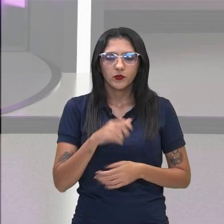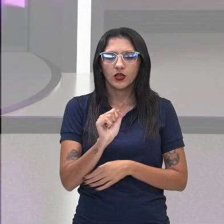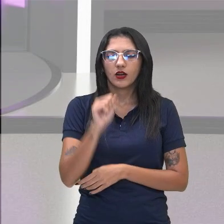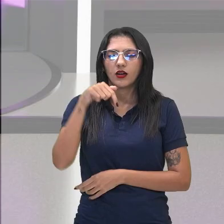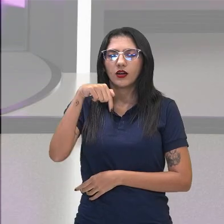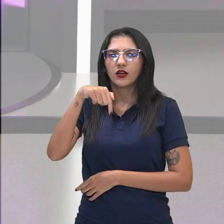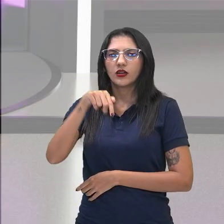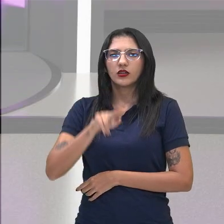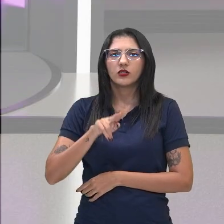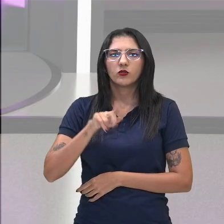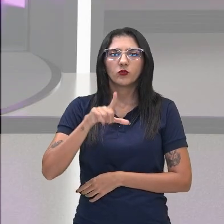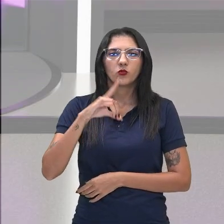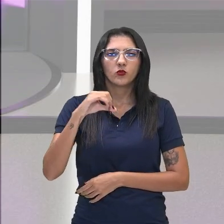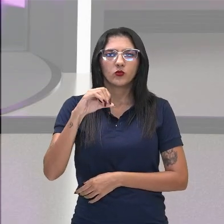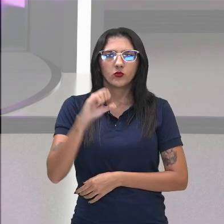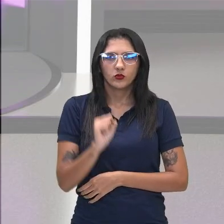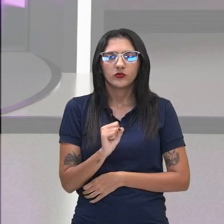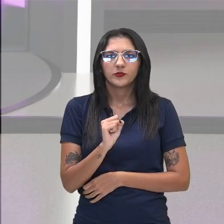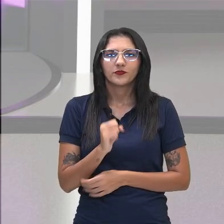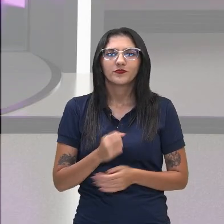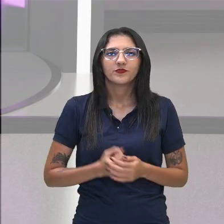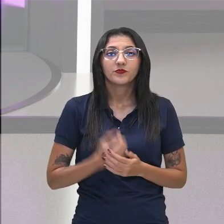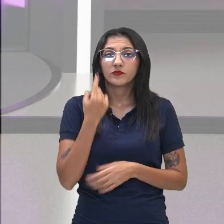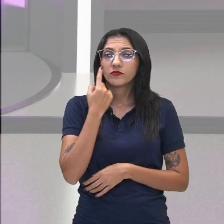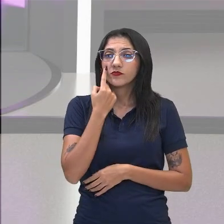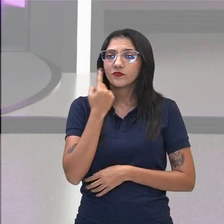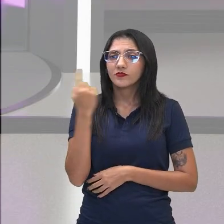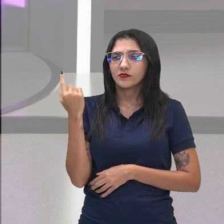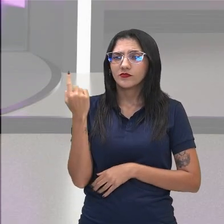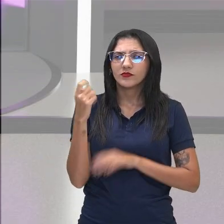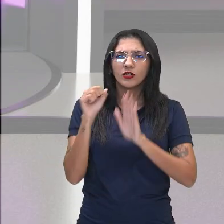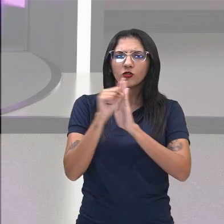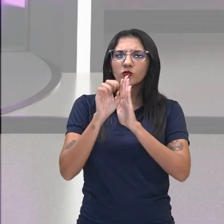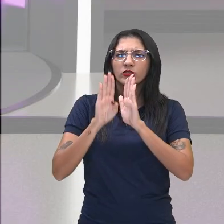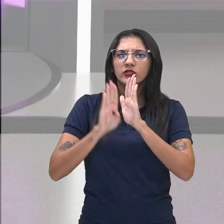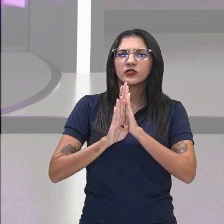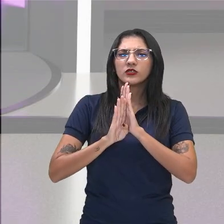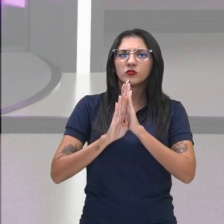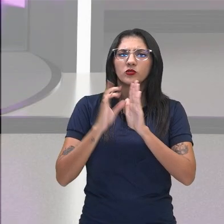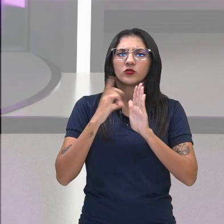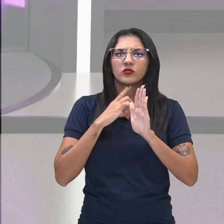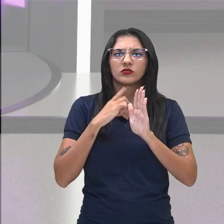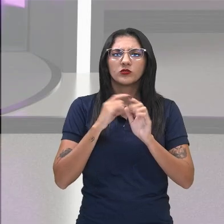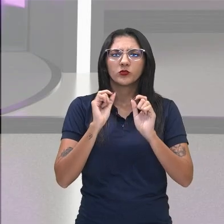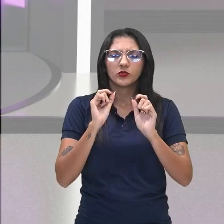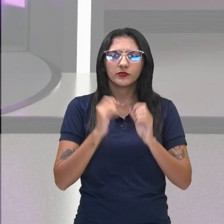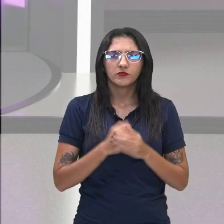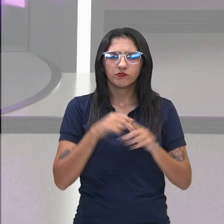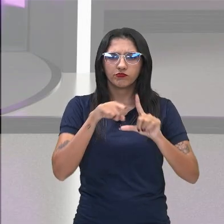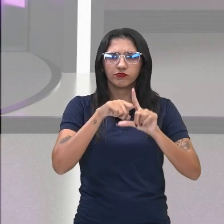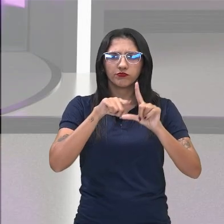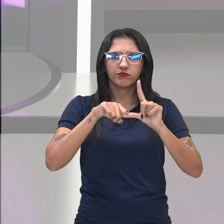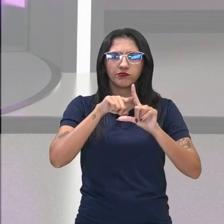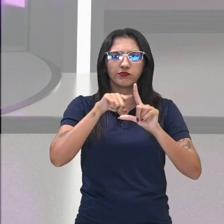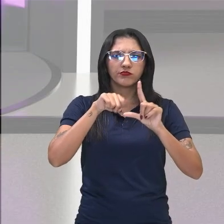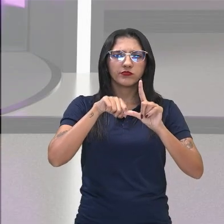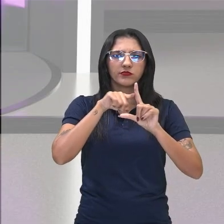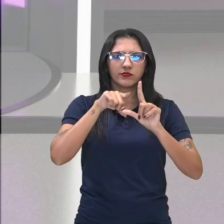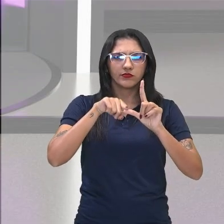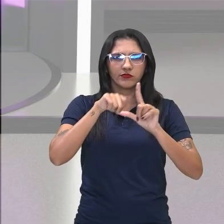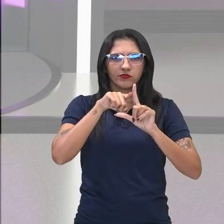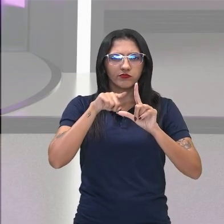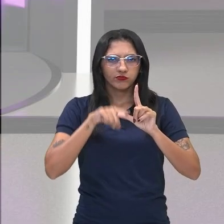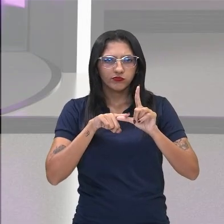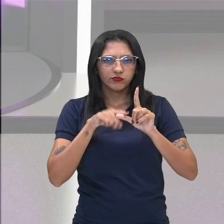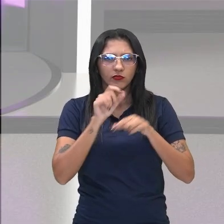quem serão os ângulos, professor? Será essa região formada ali, né, entre dois pedaços de uma reta,